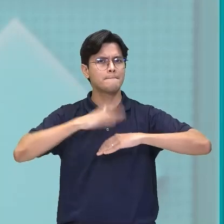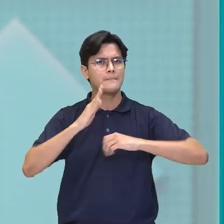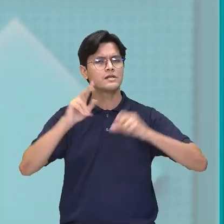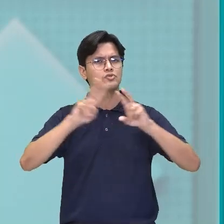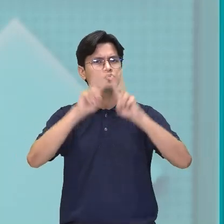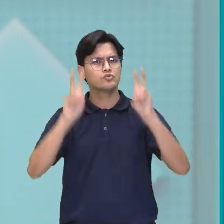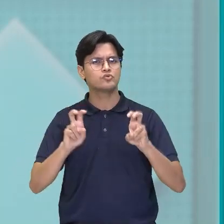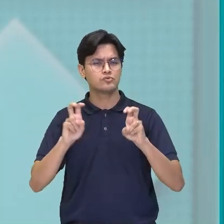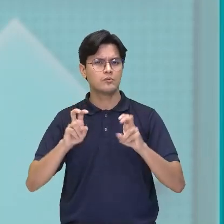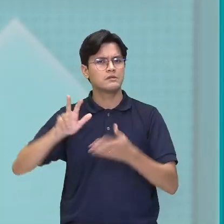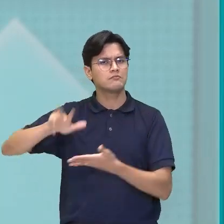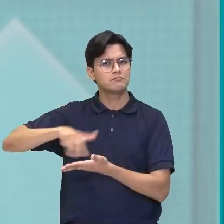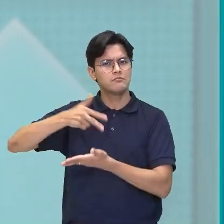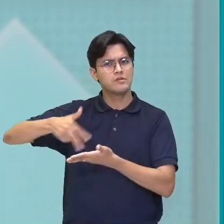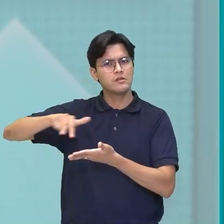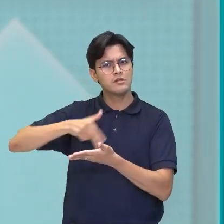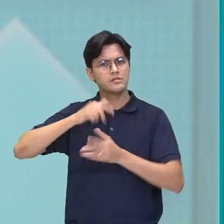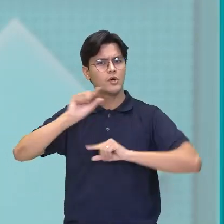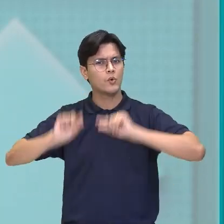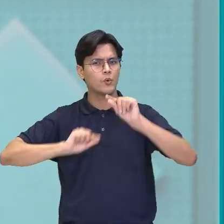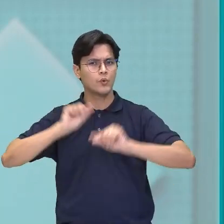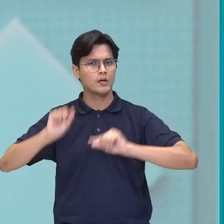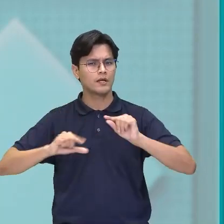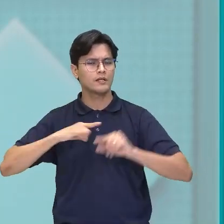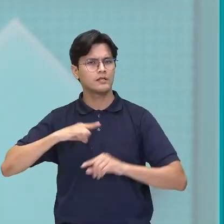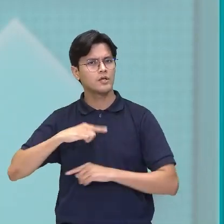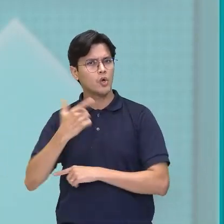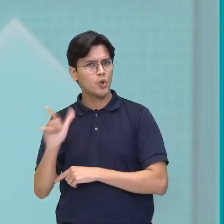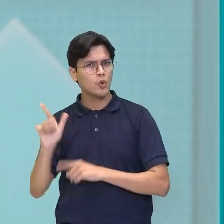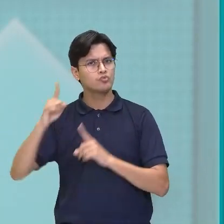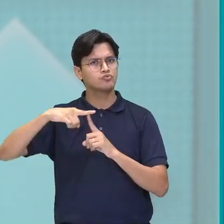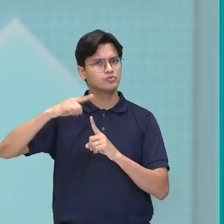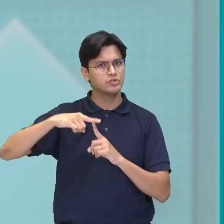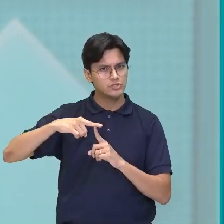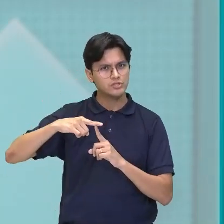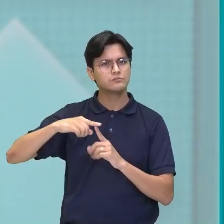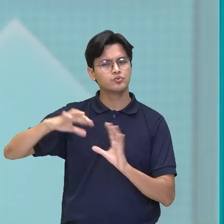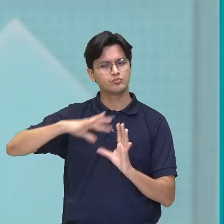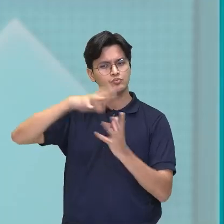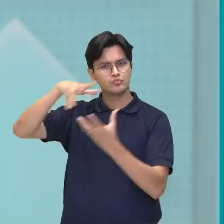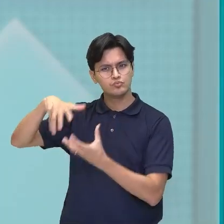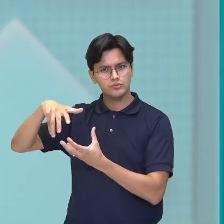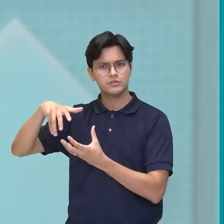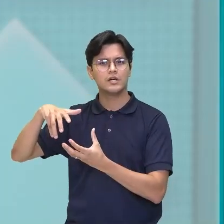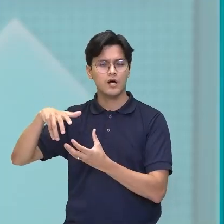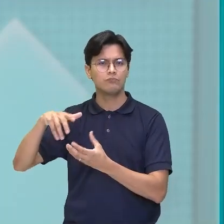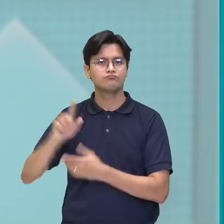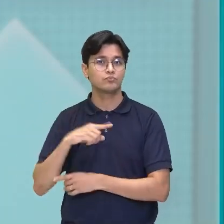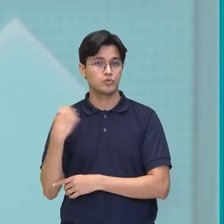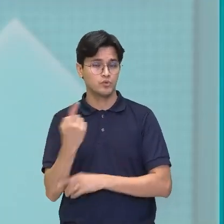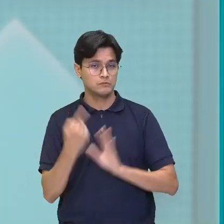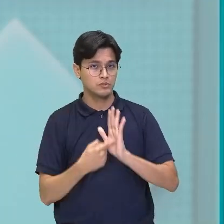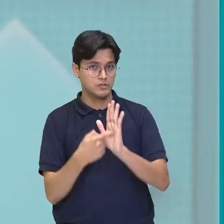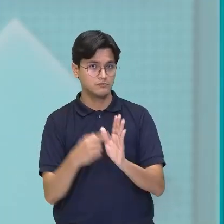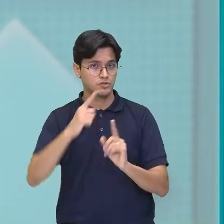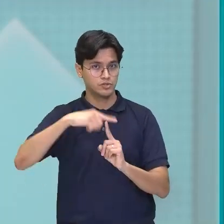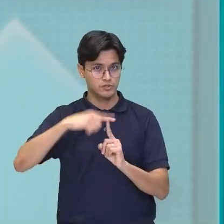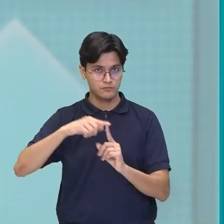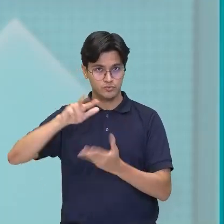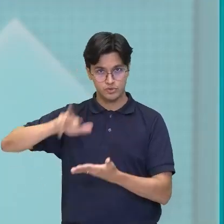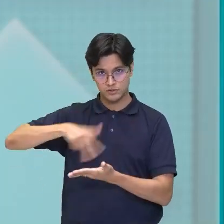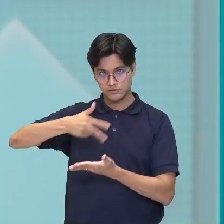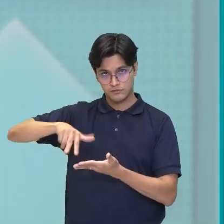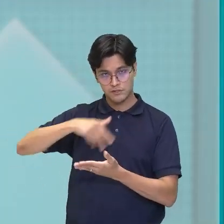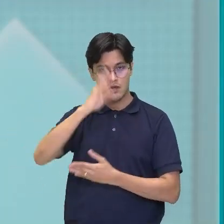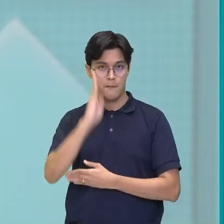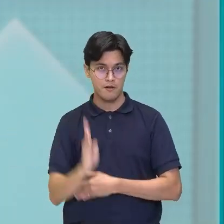que ela já faz uma parte mais internacional, tá? Que nós estamos falando tanto do Brasil quanto danças internacionais